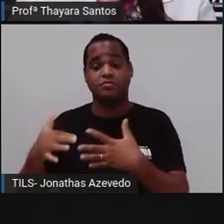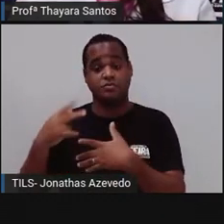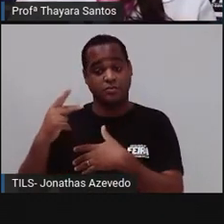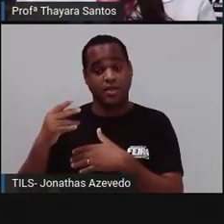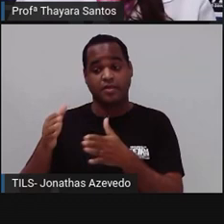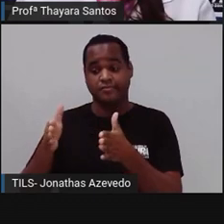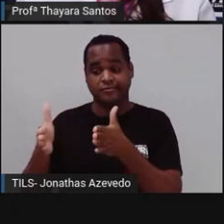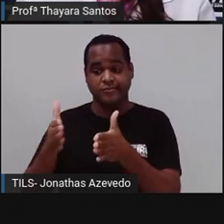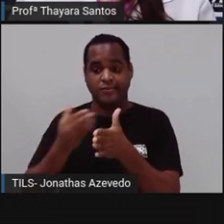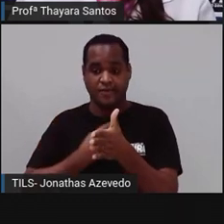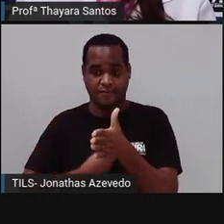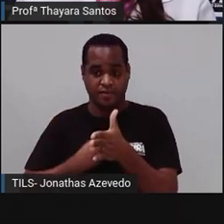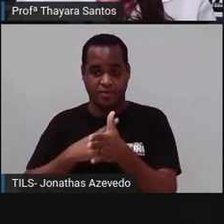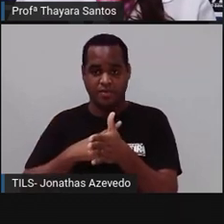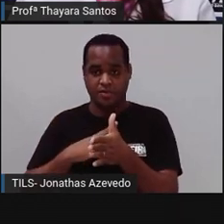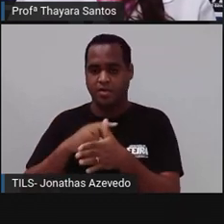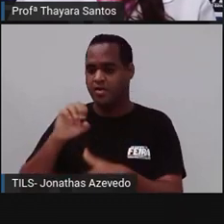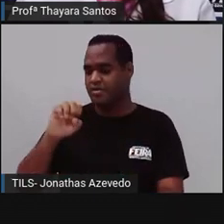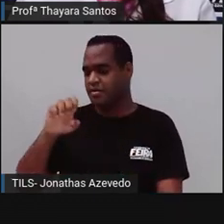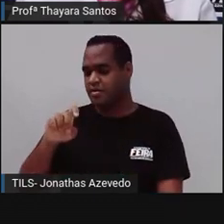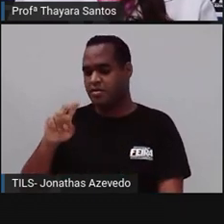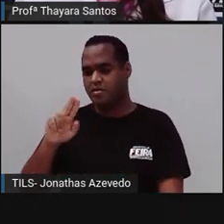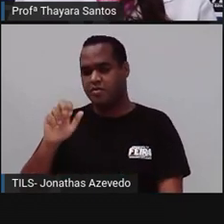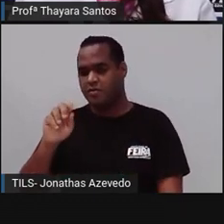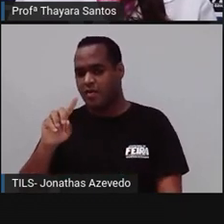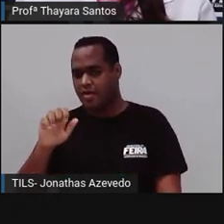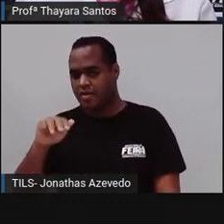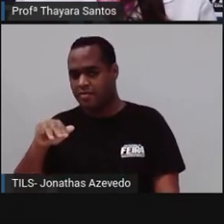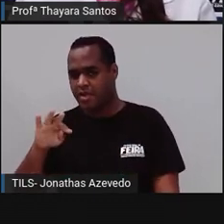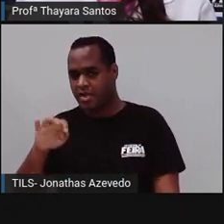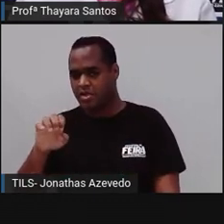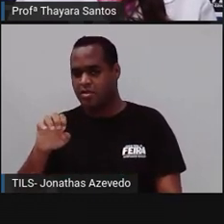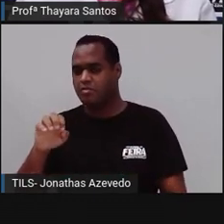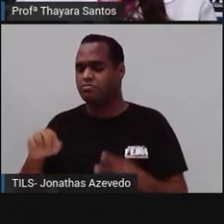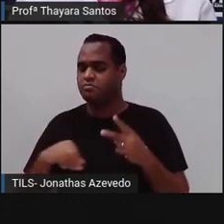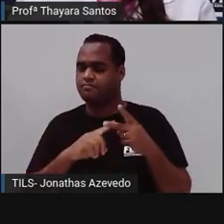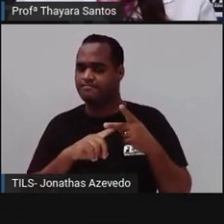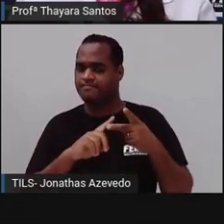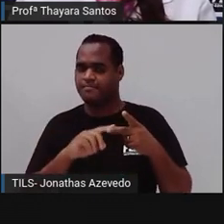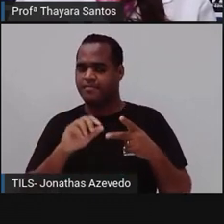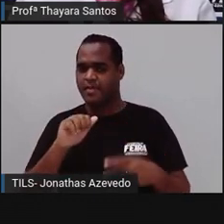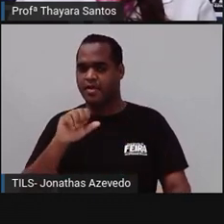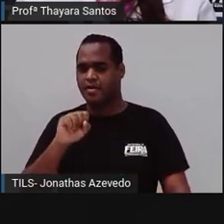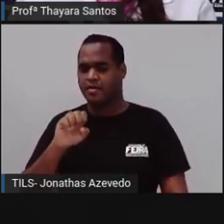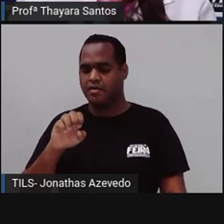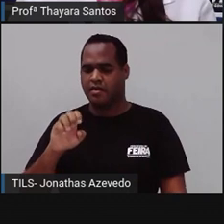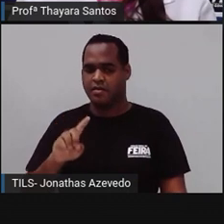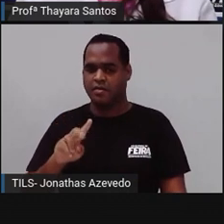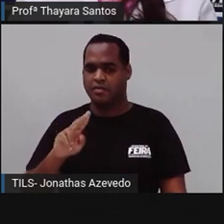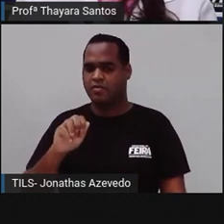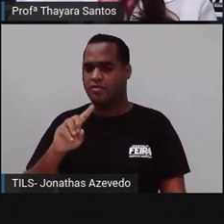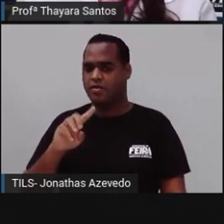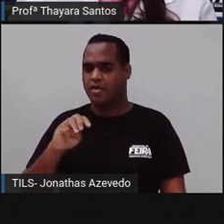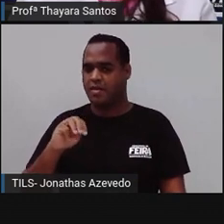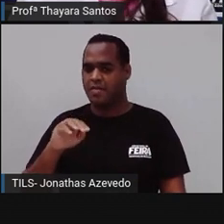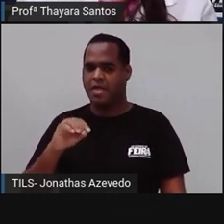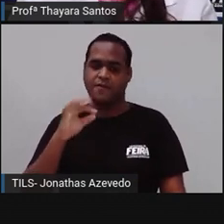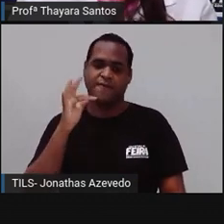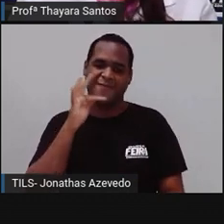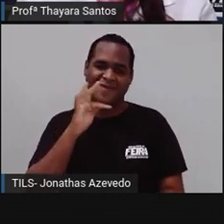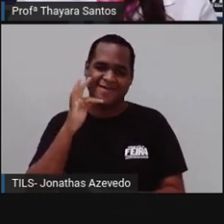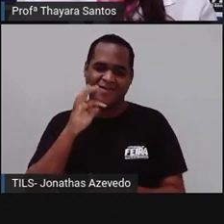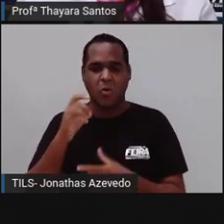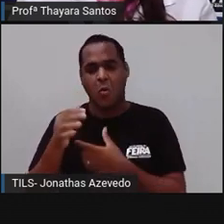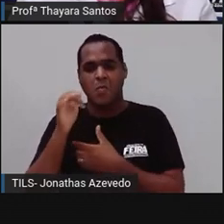fase da vida que eles se reproduzem sexuadamente e aqui na outra fase eles se reproduzem assexuadamente, com a formação